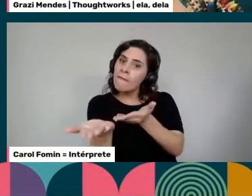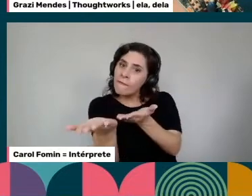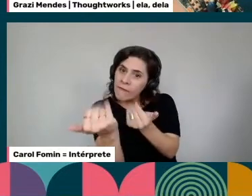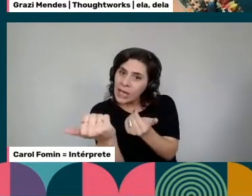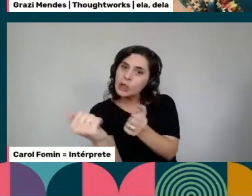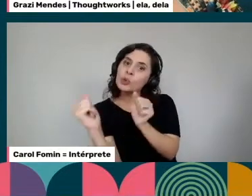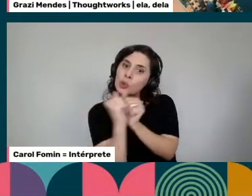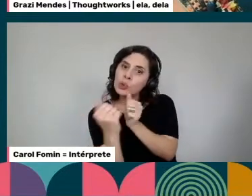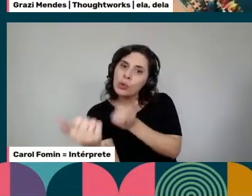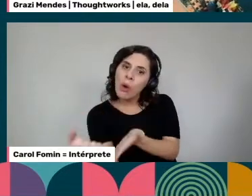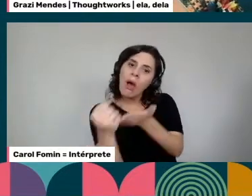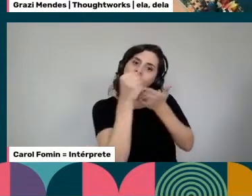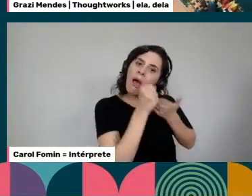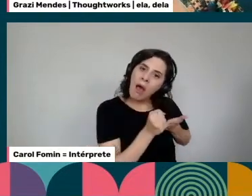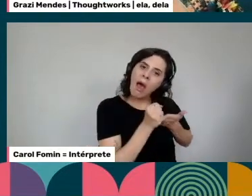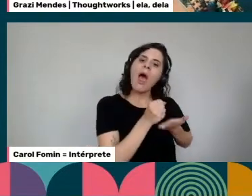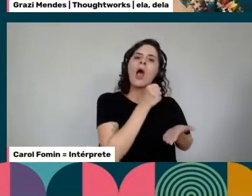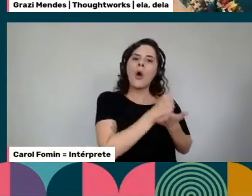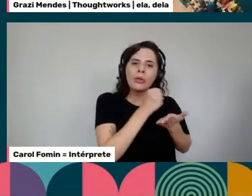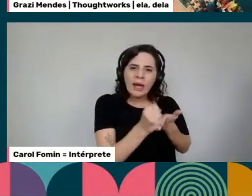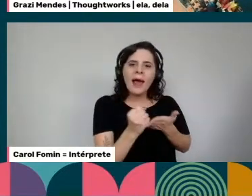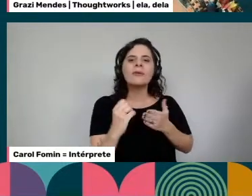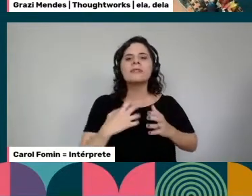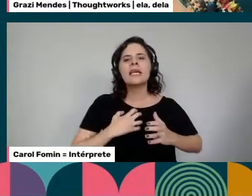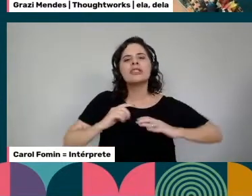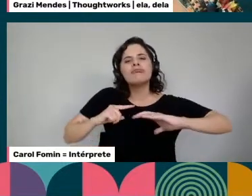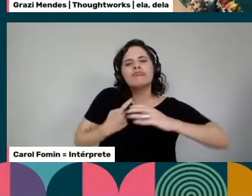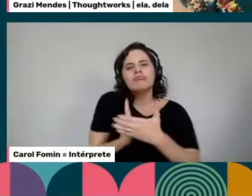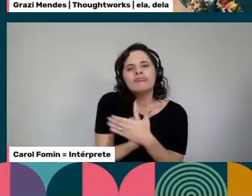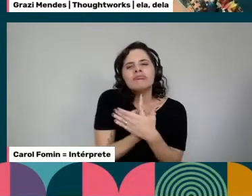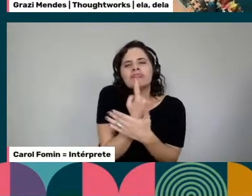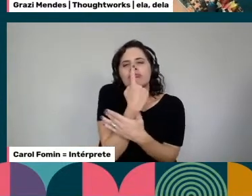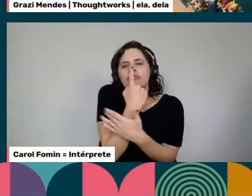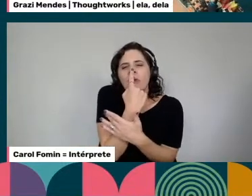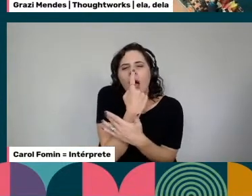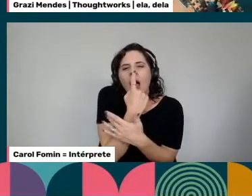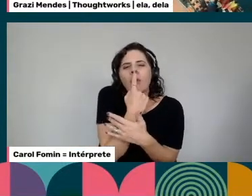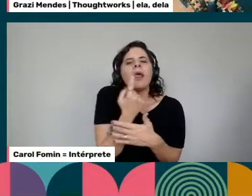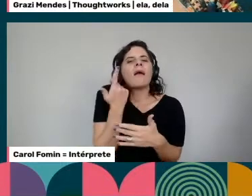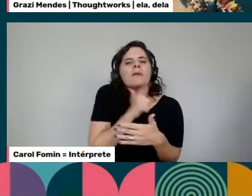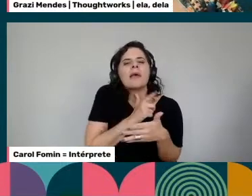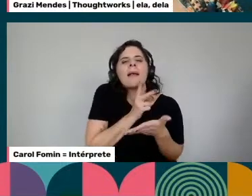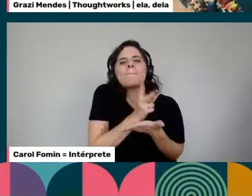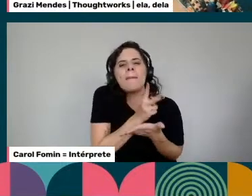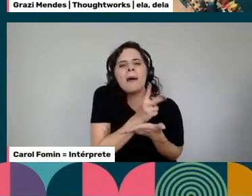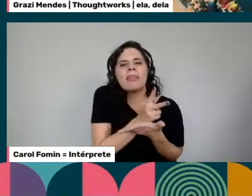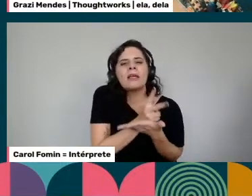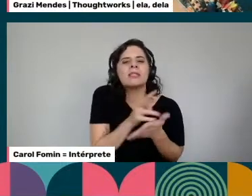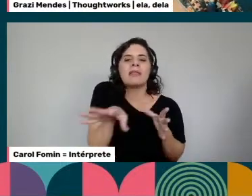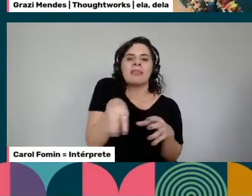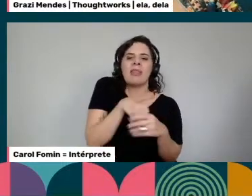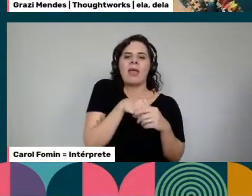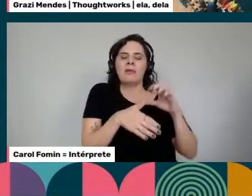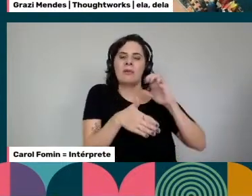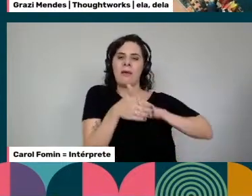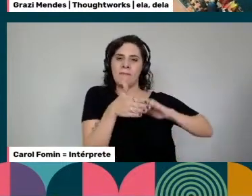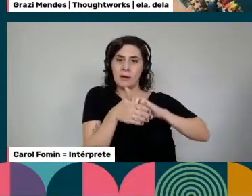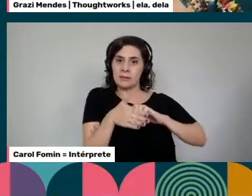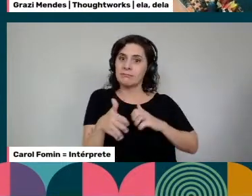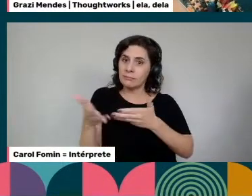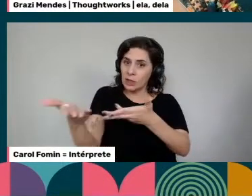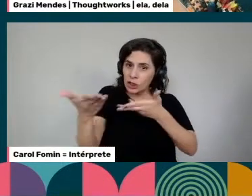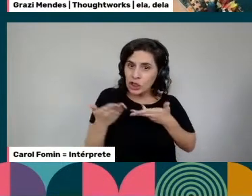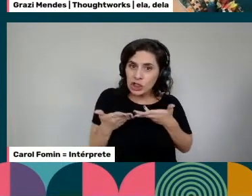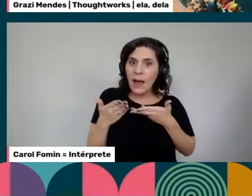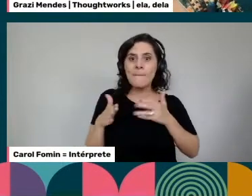acolhidas, integradas, estejam em permanência, né, dentro dessas empresas. Então, a gente conecta as empresas para trazer, para contratar essas mulheres da